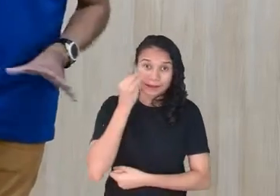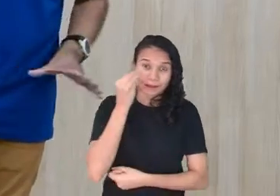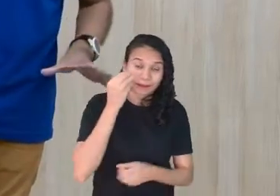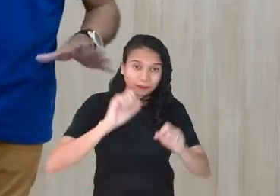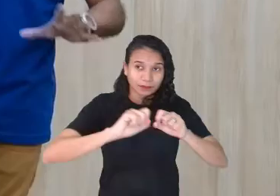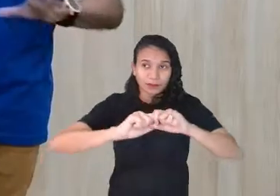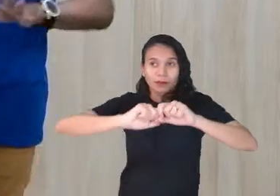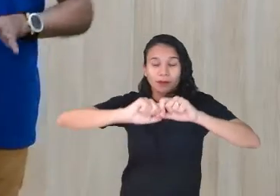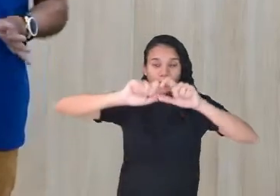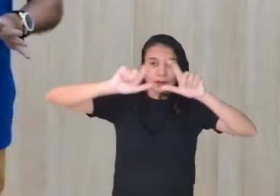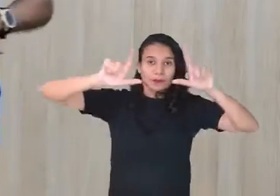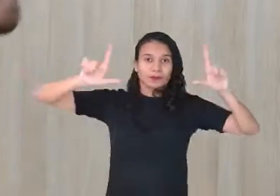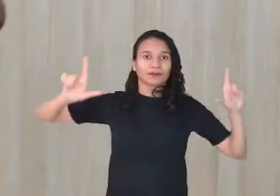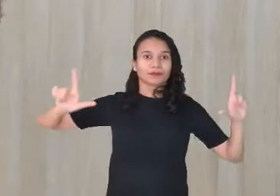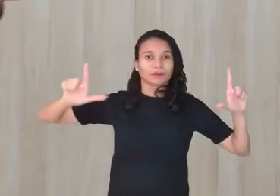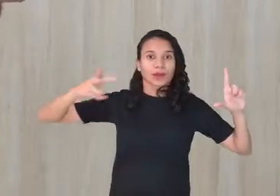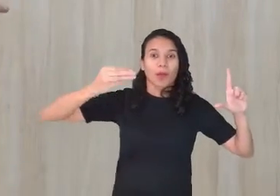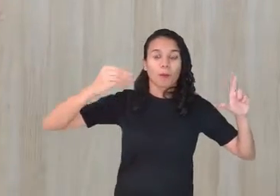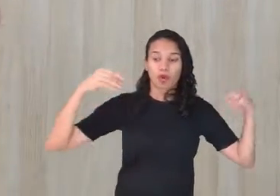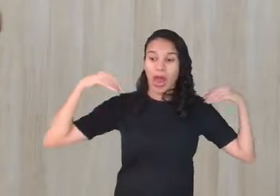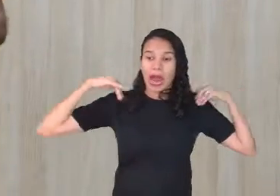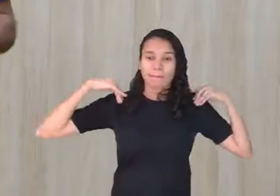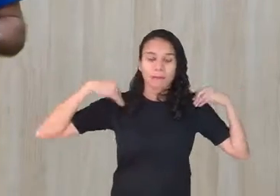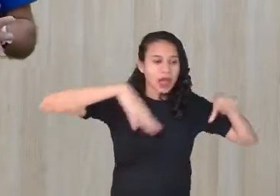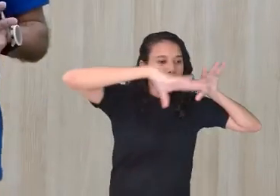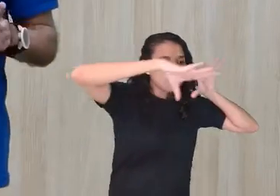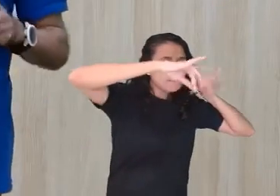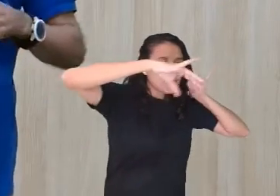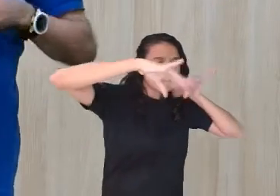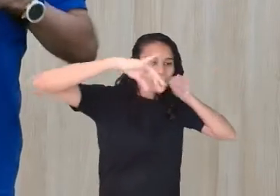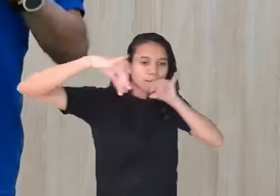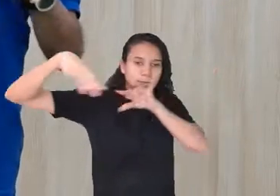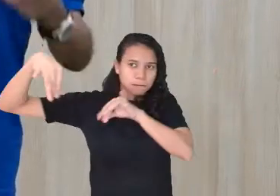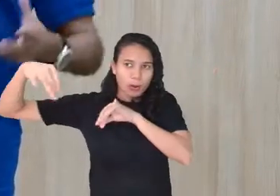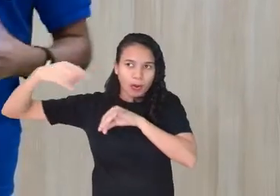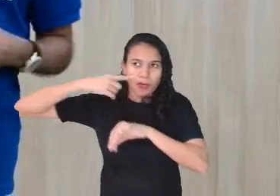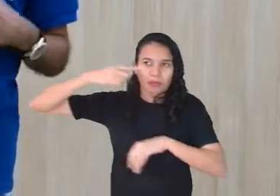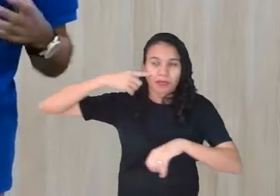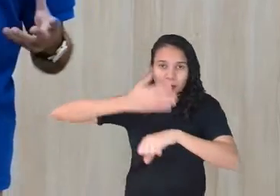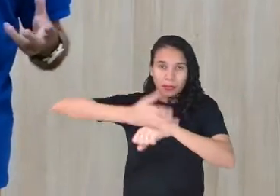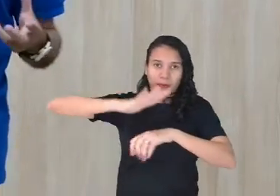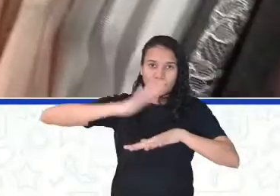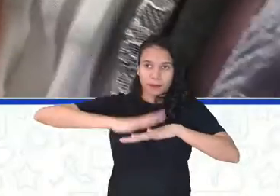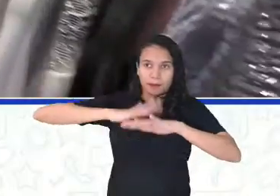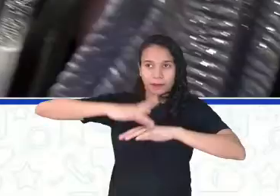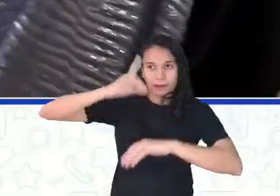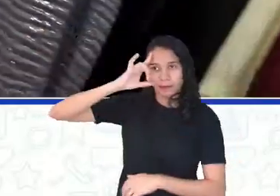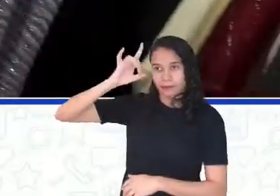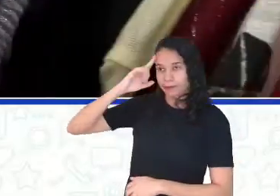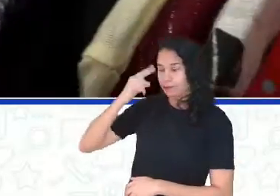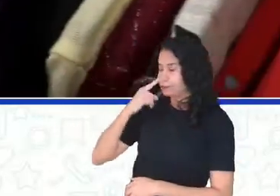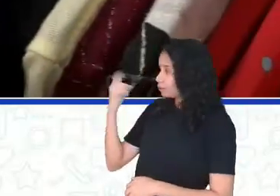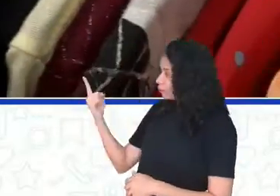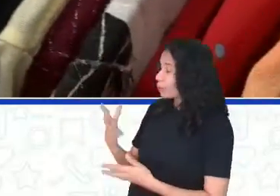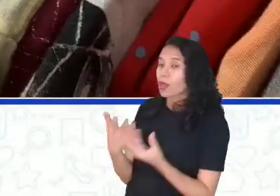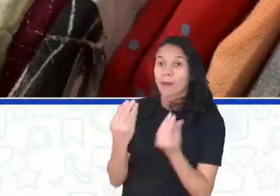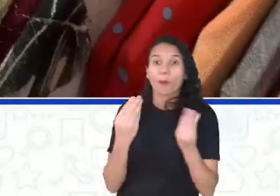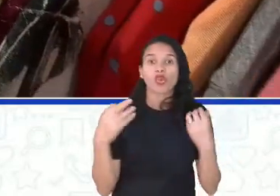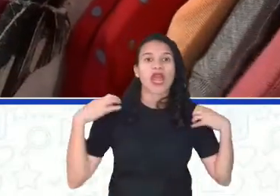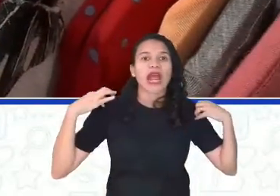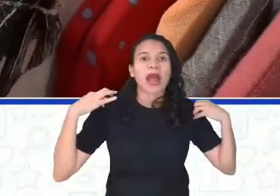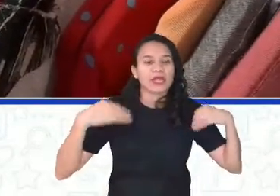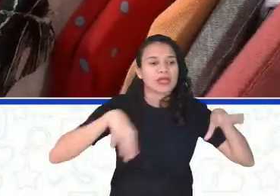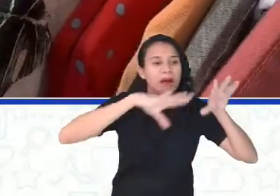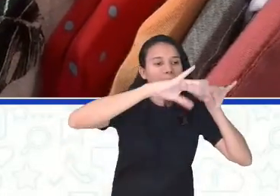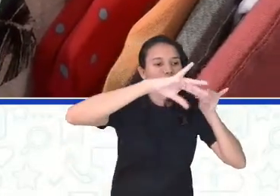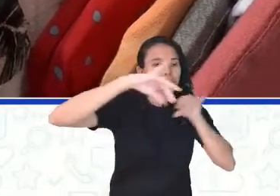aí agora que tem um bocado de camisa. Vamos analisar agora a matemática no dia a dia, a probabilidade aí. Eu tenho um bocado de camisa aí, de